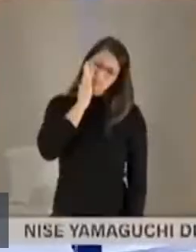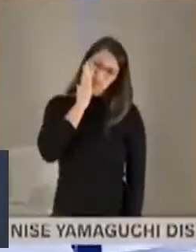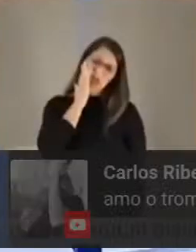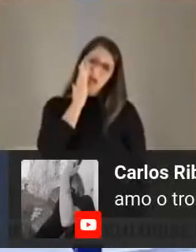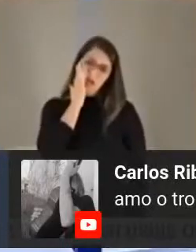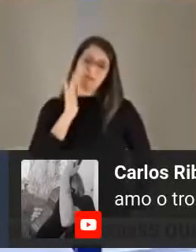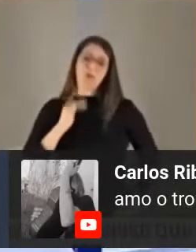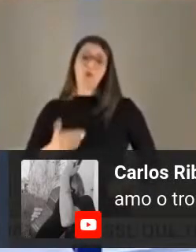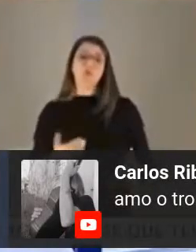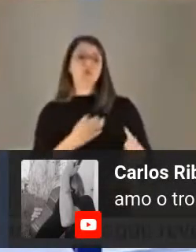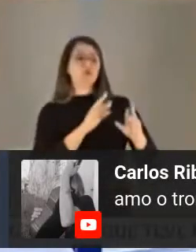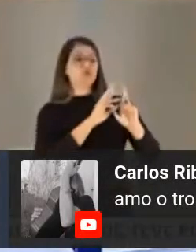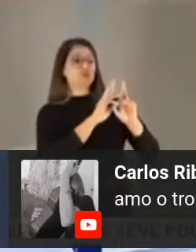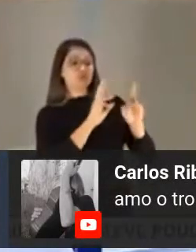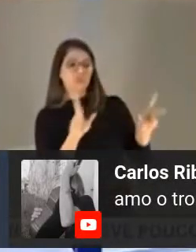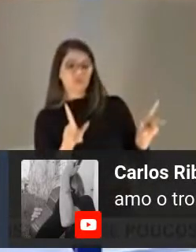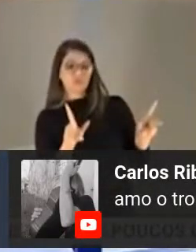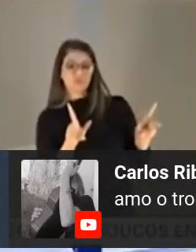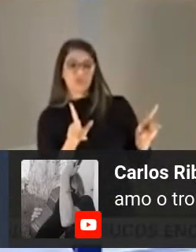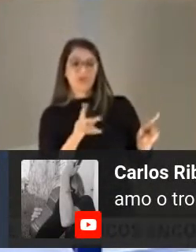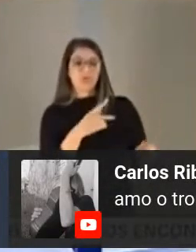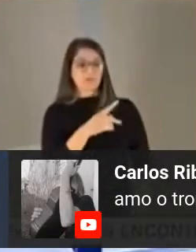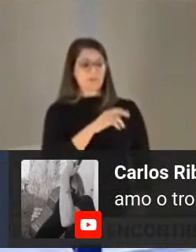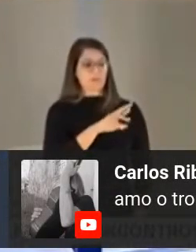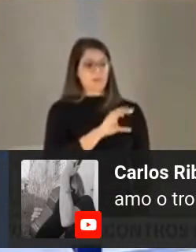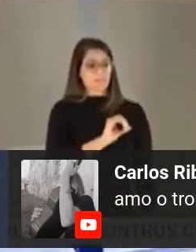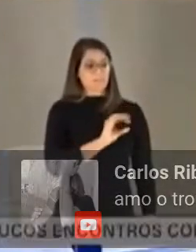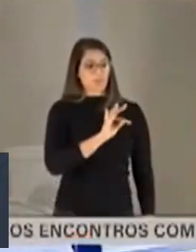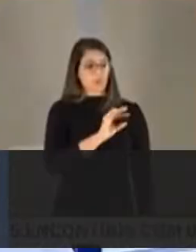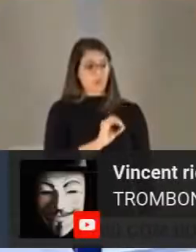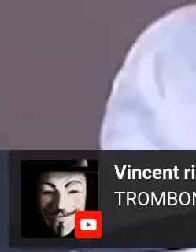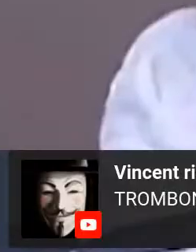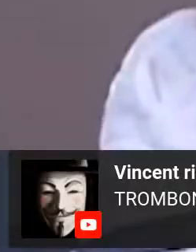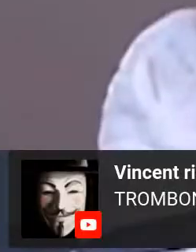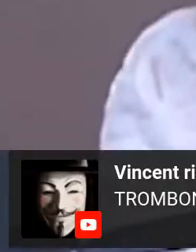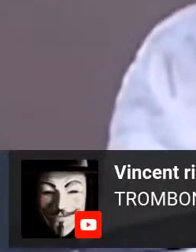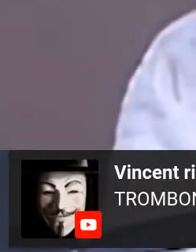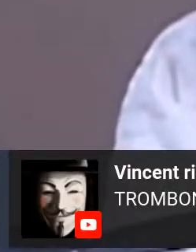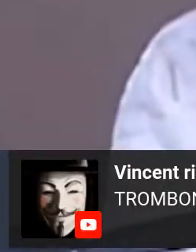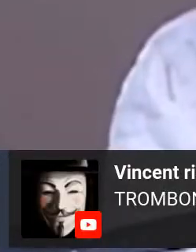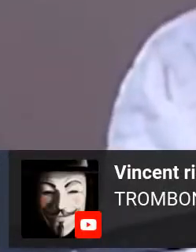Qual é a diferença entre um protozoário e um vírus